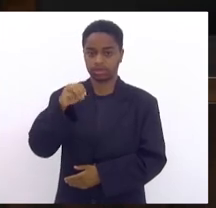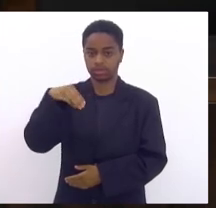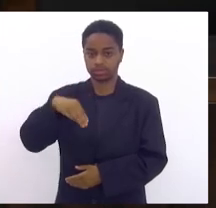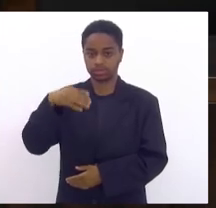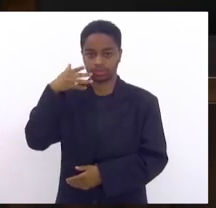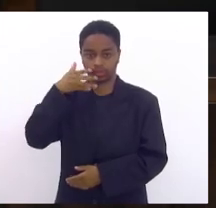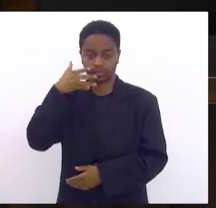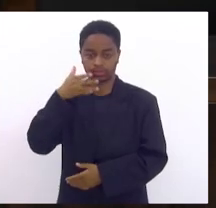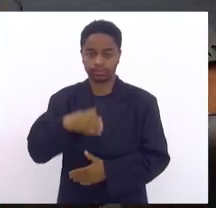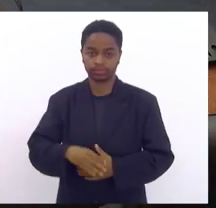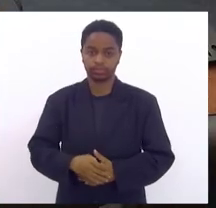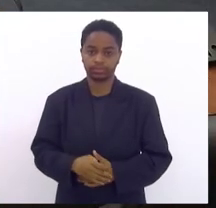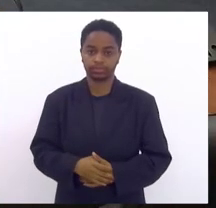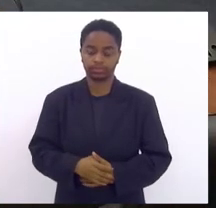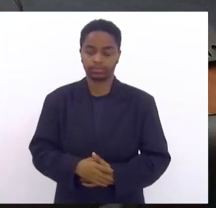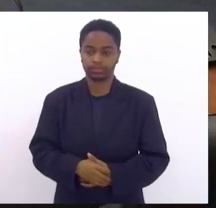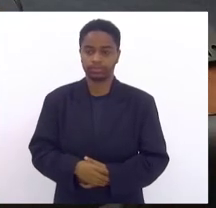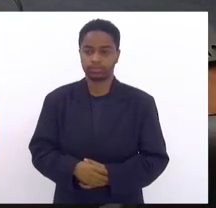10 minutos.